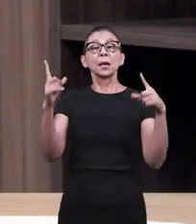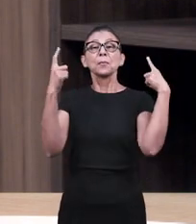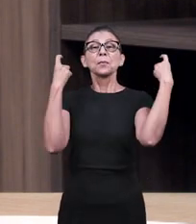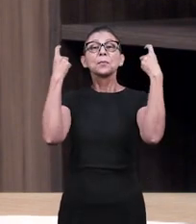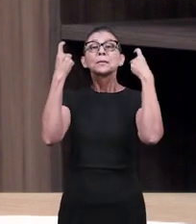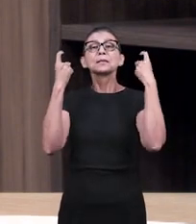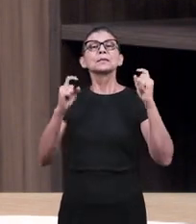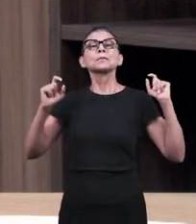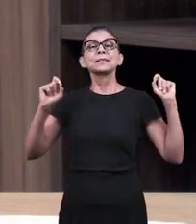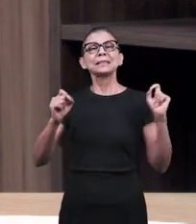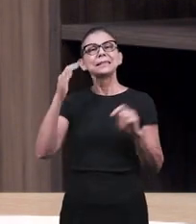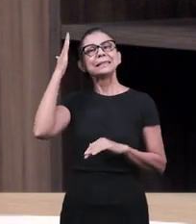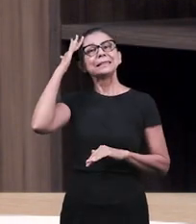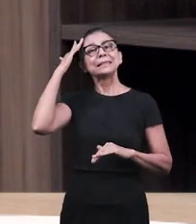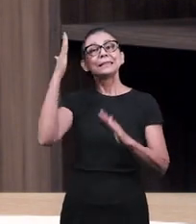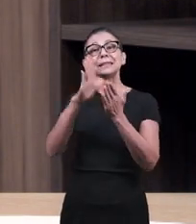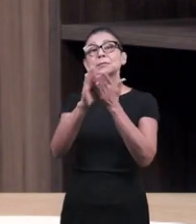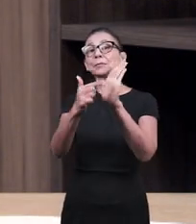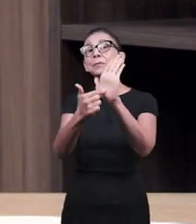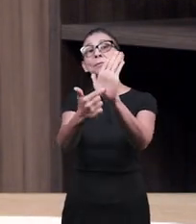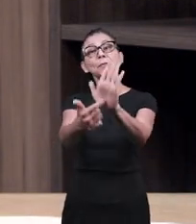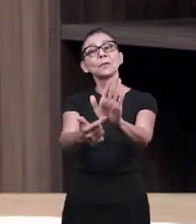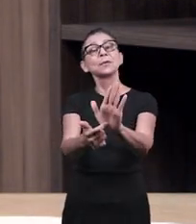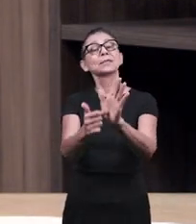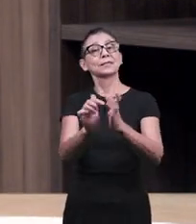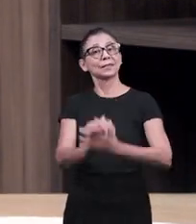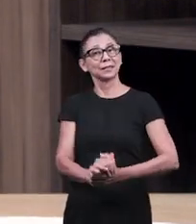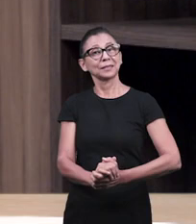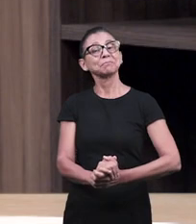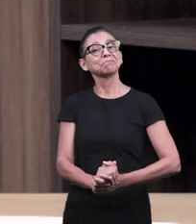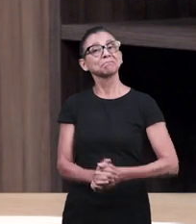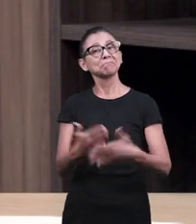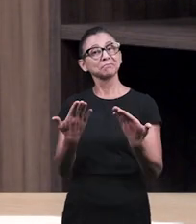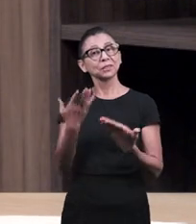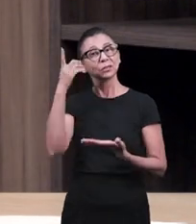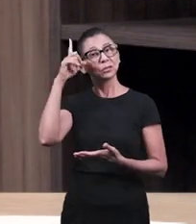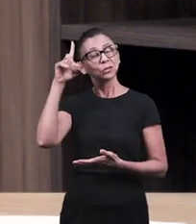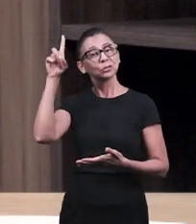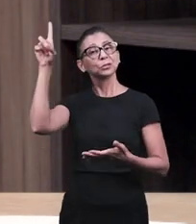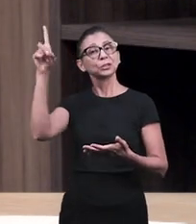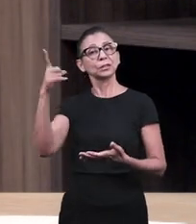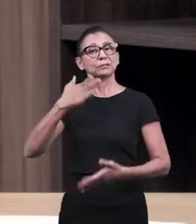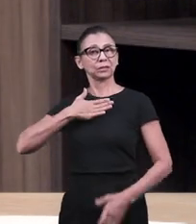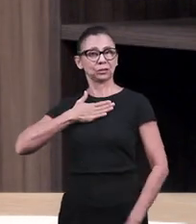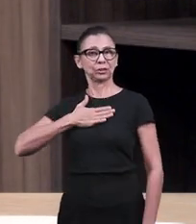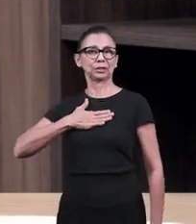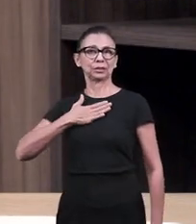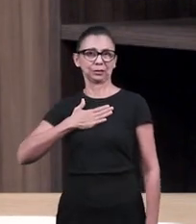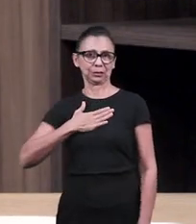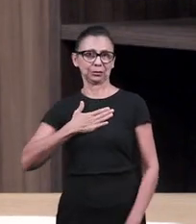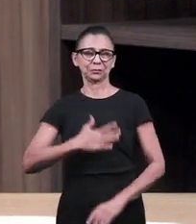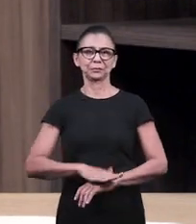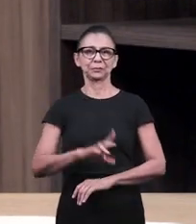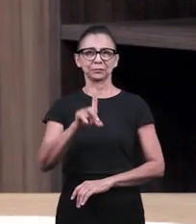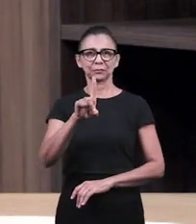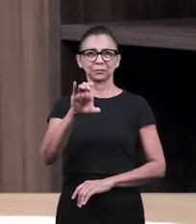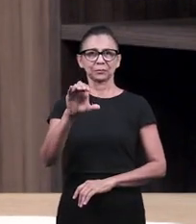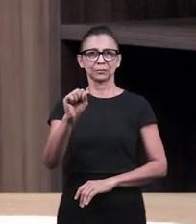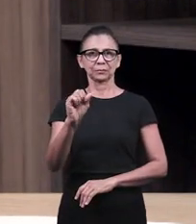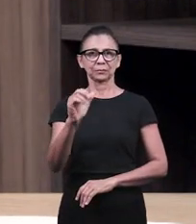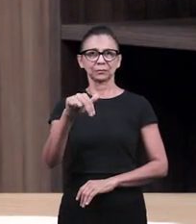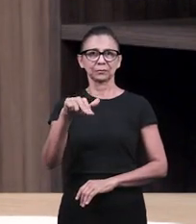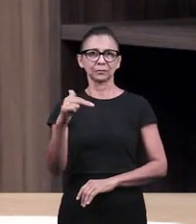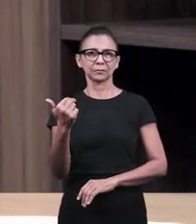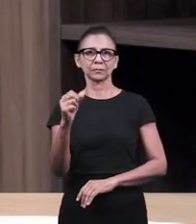nossa preocupação é entender o que a palavra do Senhor efetivamente diz acerca deste tema, dia de